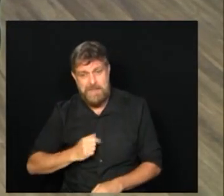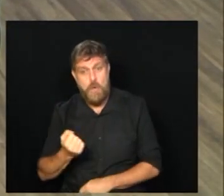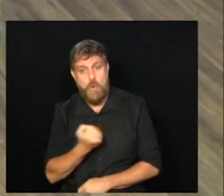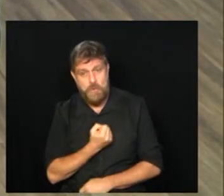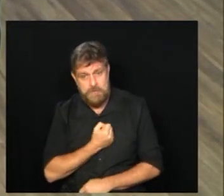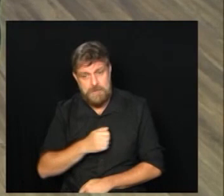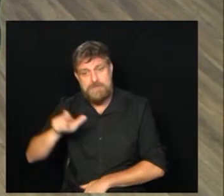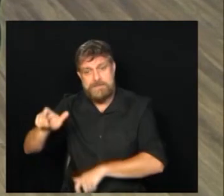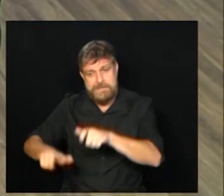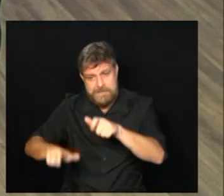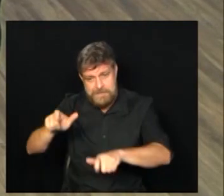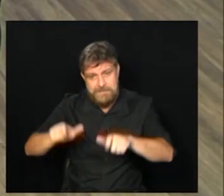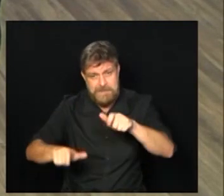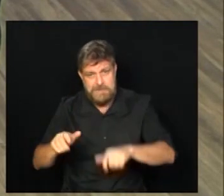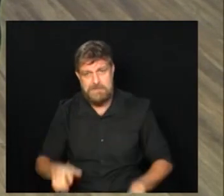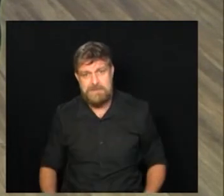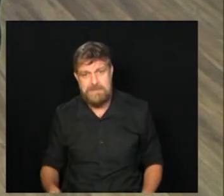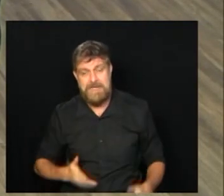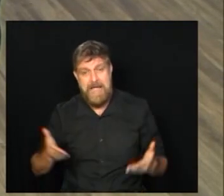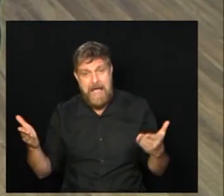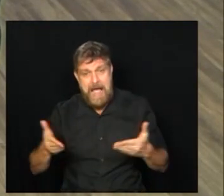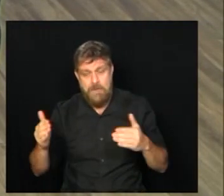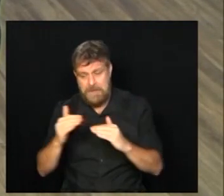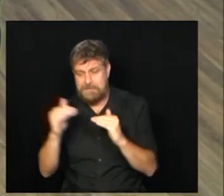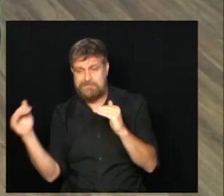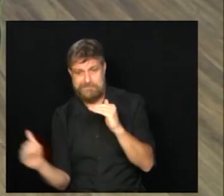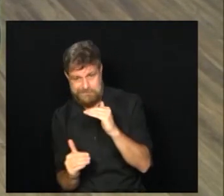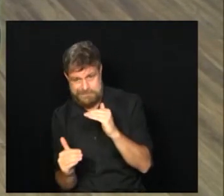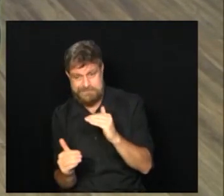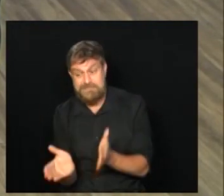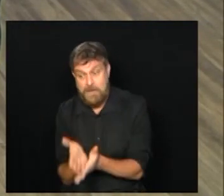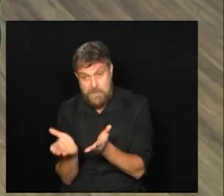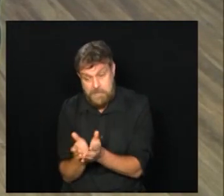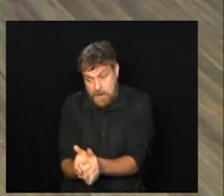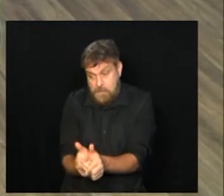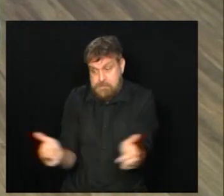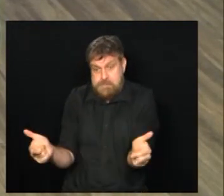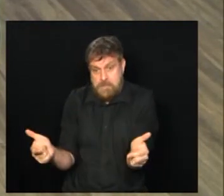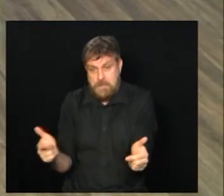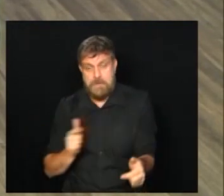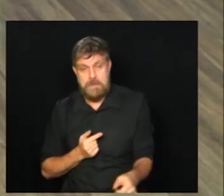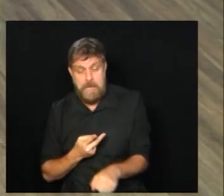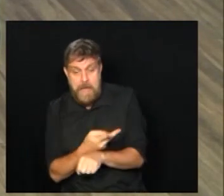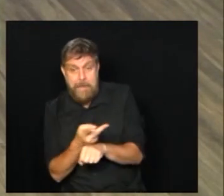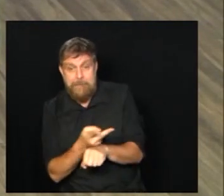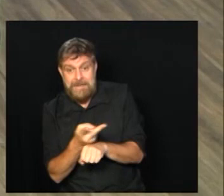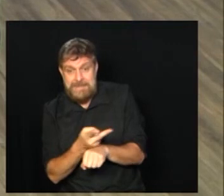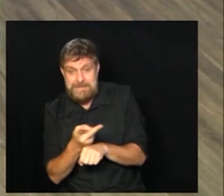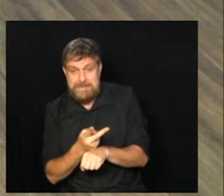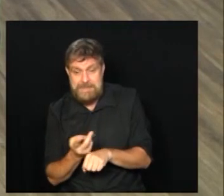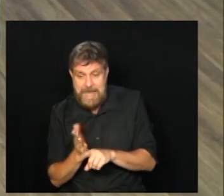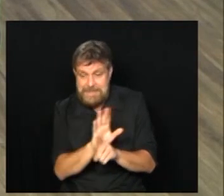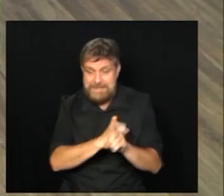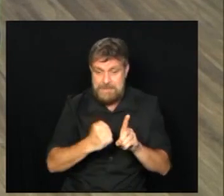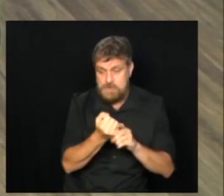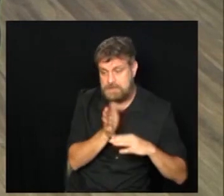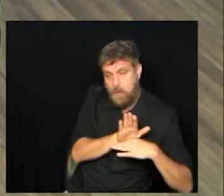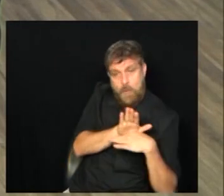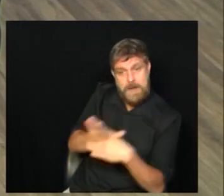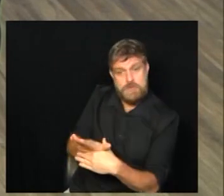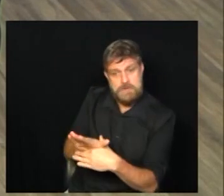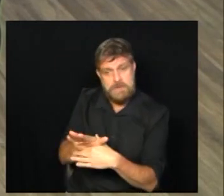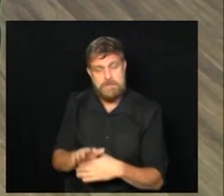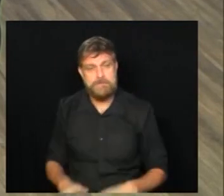número de pessoas que agora estão em vulnerabilidade social e buscam por algum serviço da assistência social em